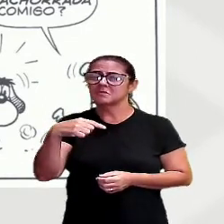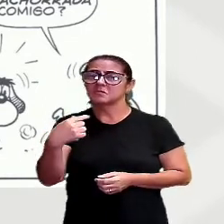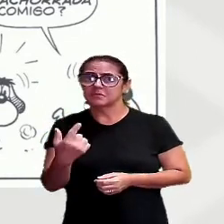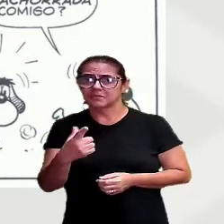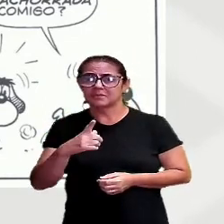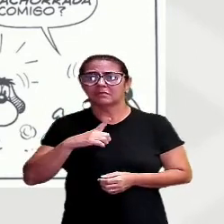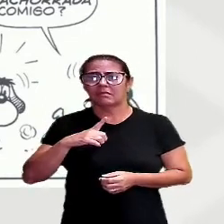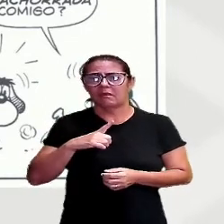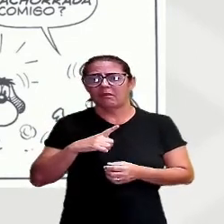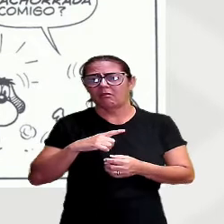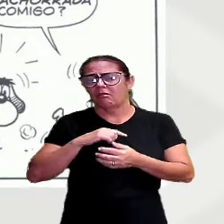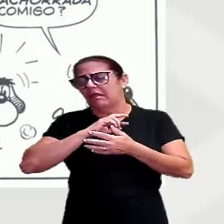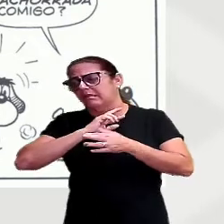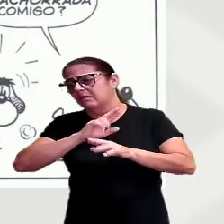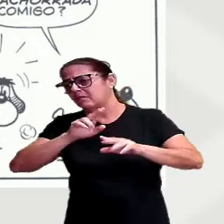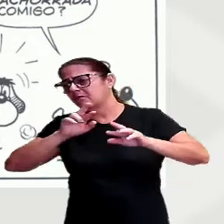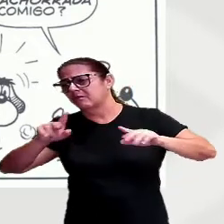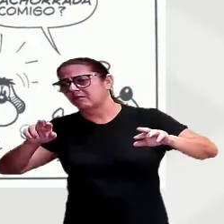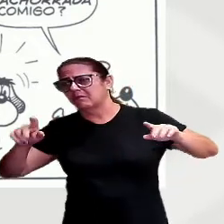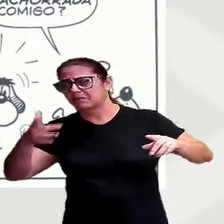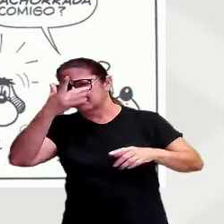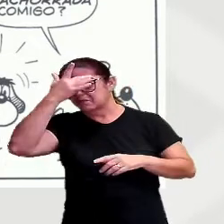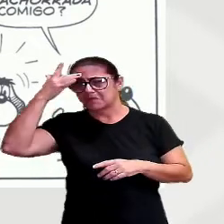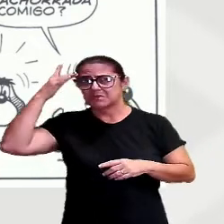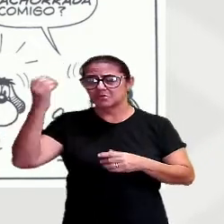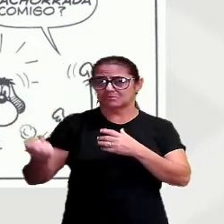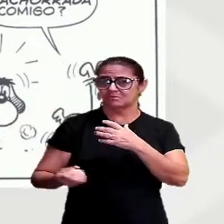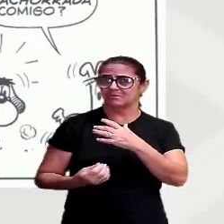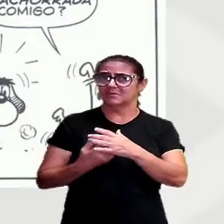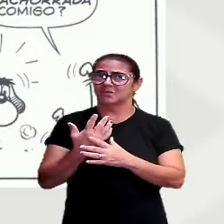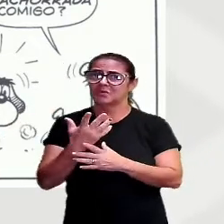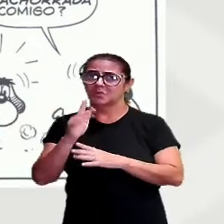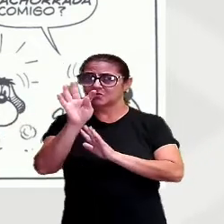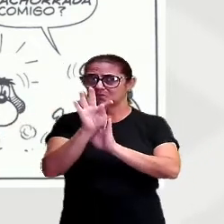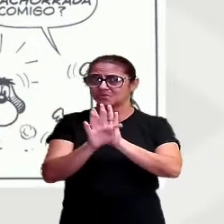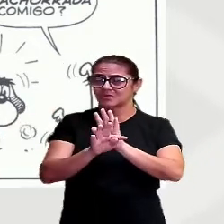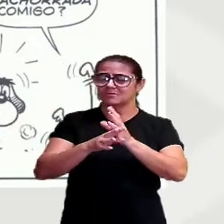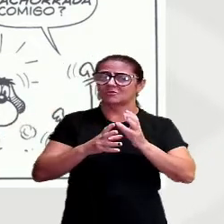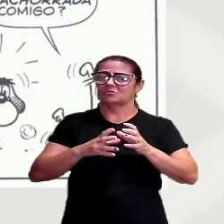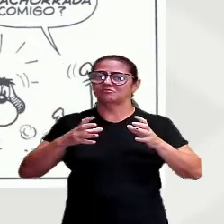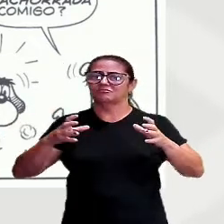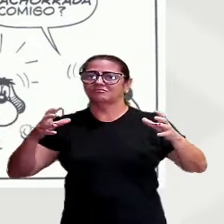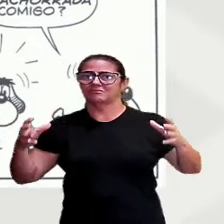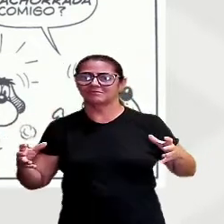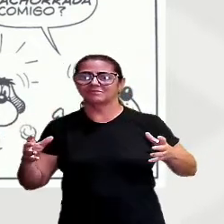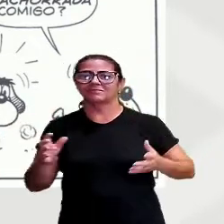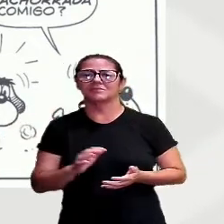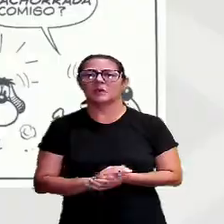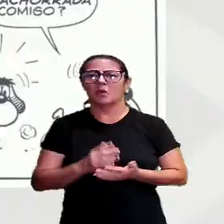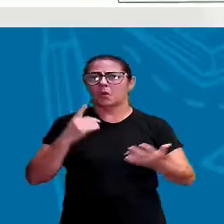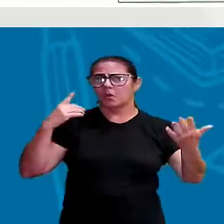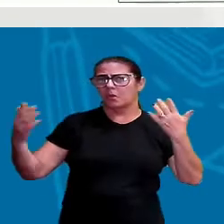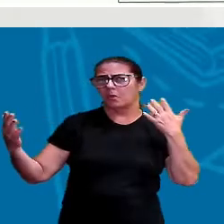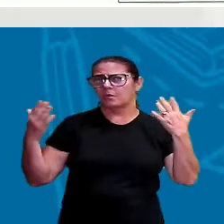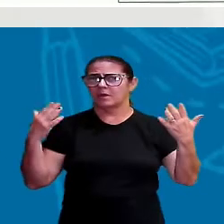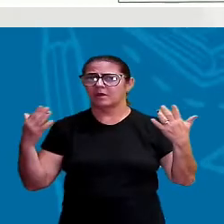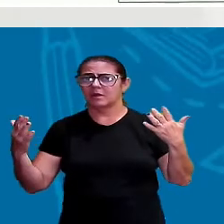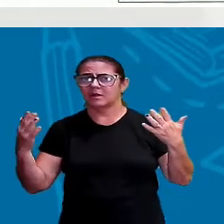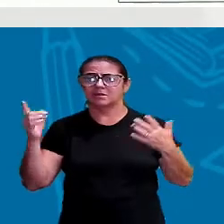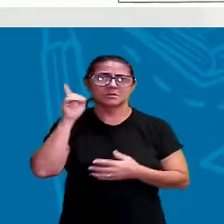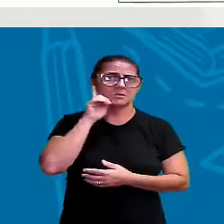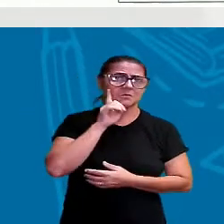tem vários outros, e a cada dia esse gênero só cresce, certo? Bom, comparação aí,